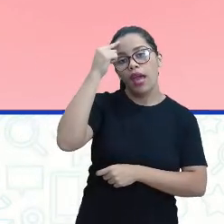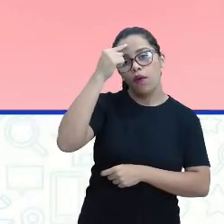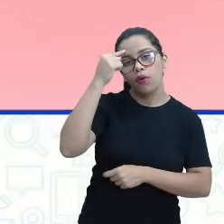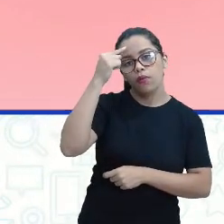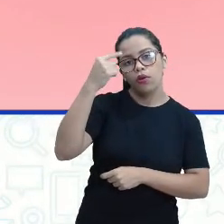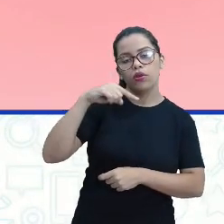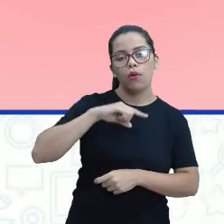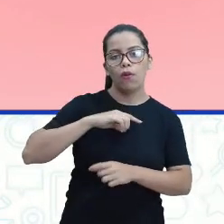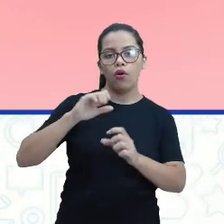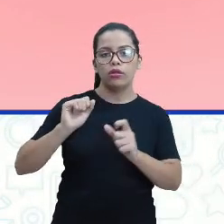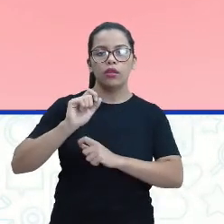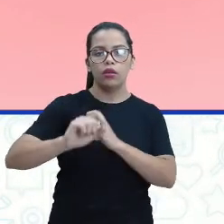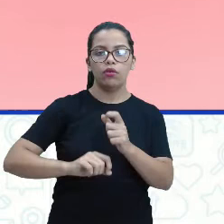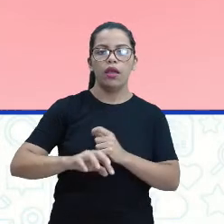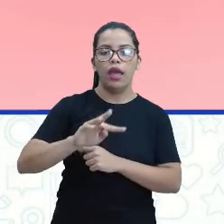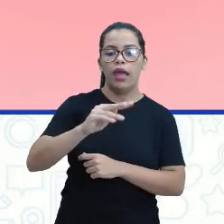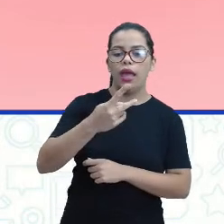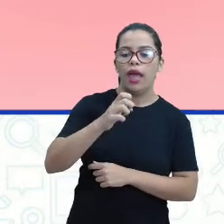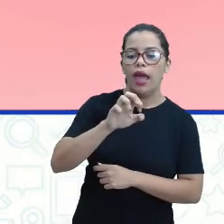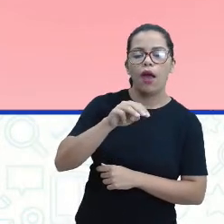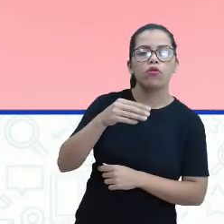que Hermione e Rony são